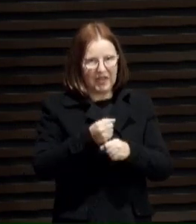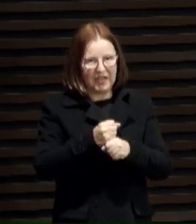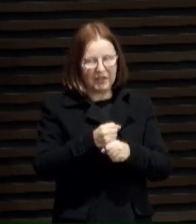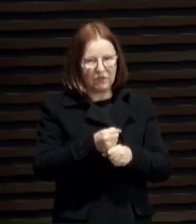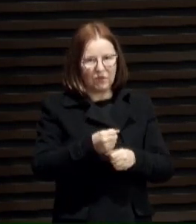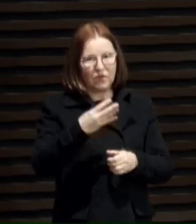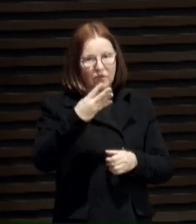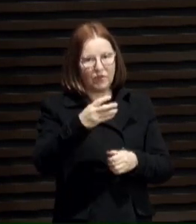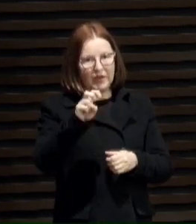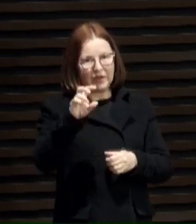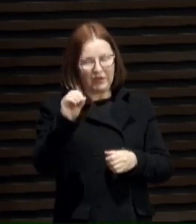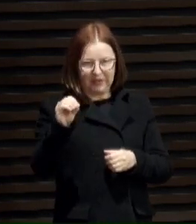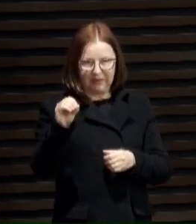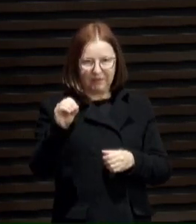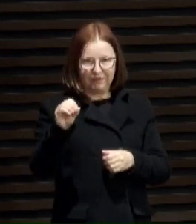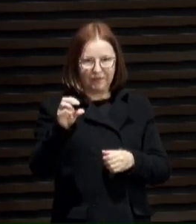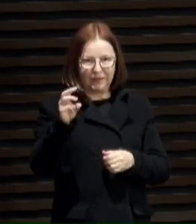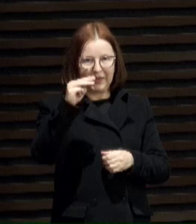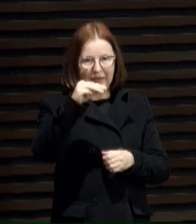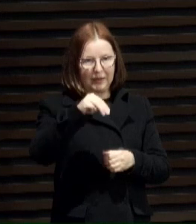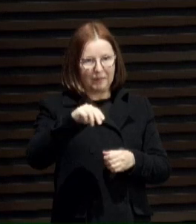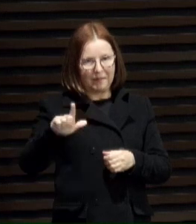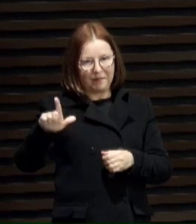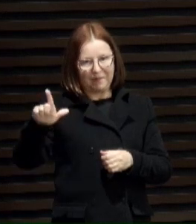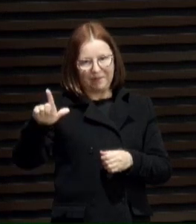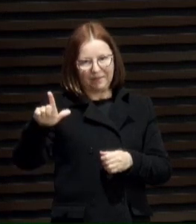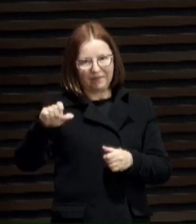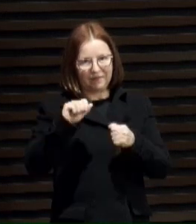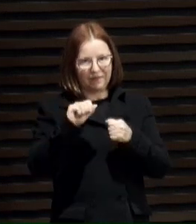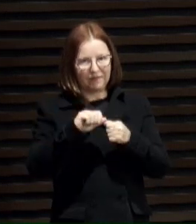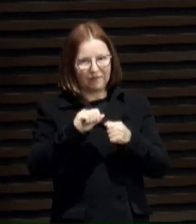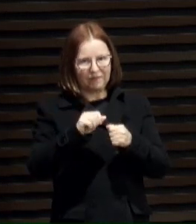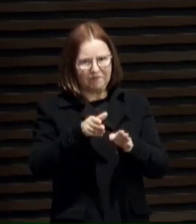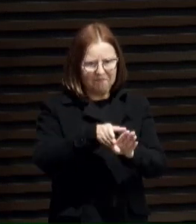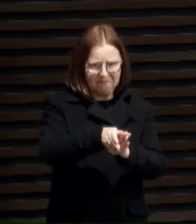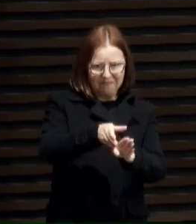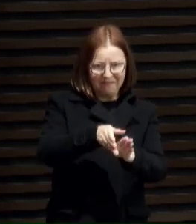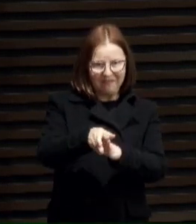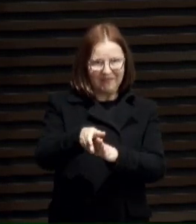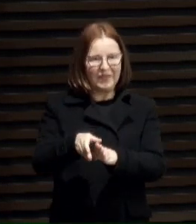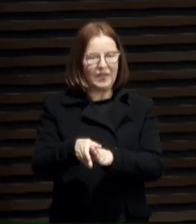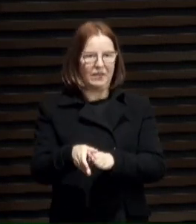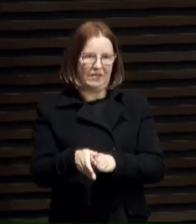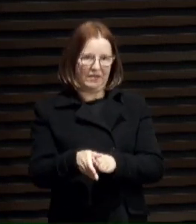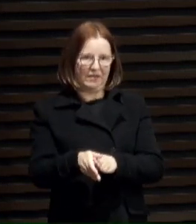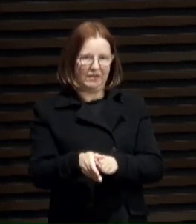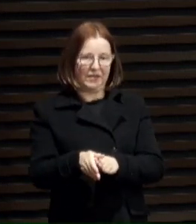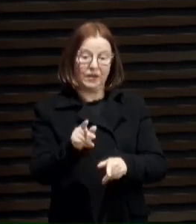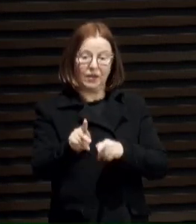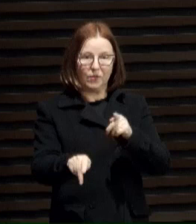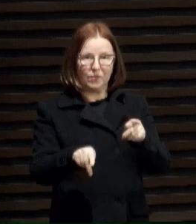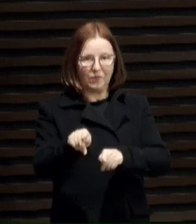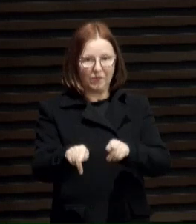a.C. Malaquias fez uma exortação ao povo